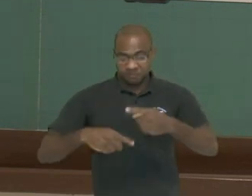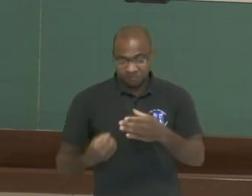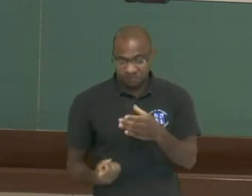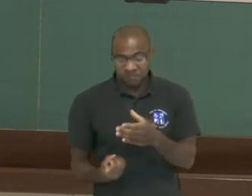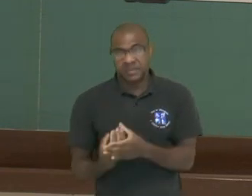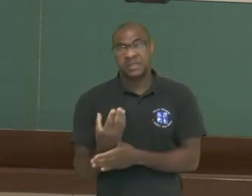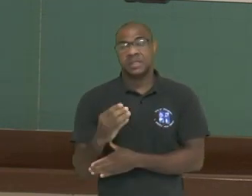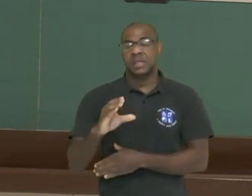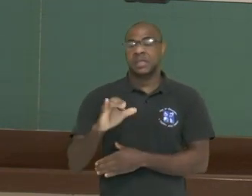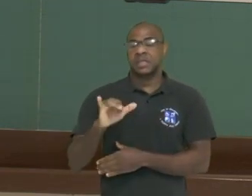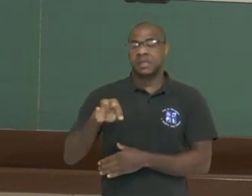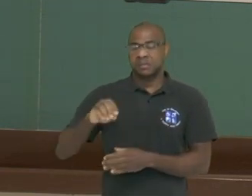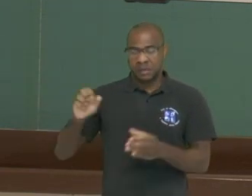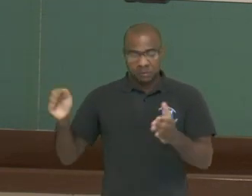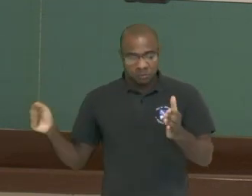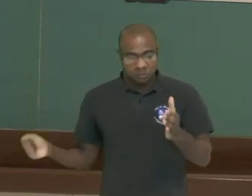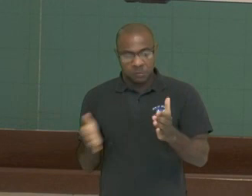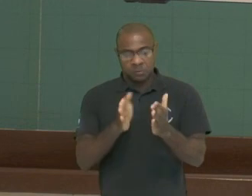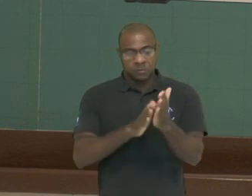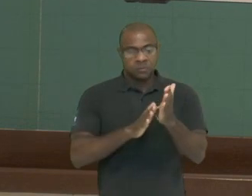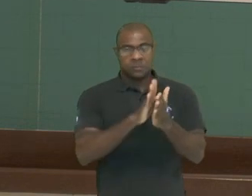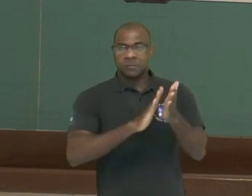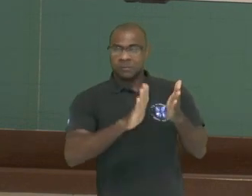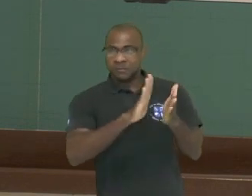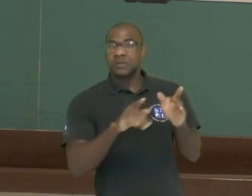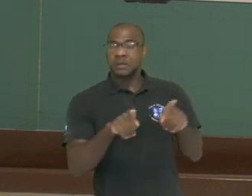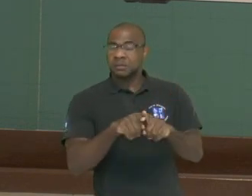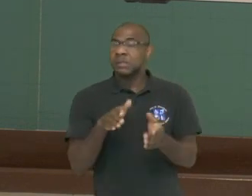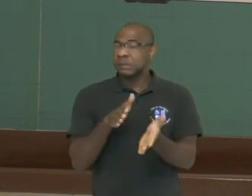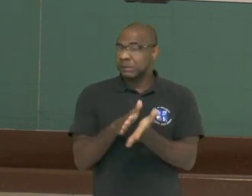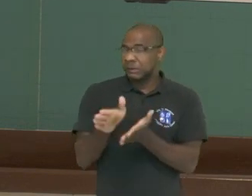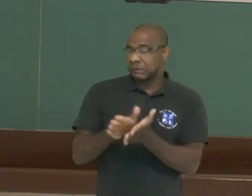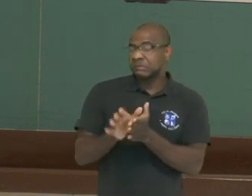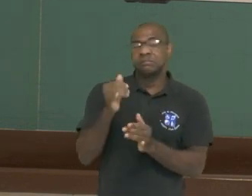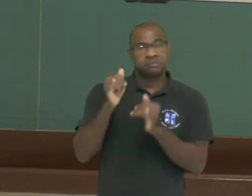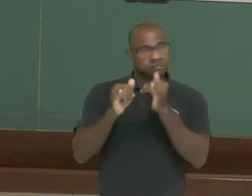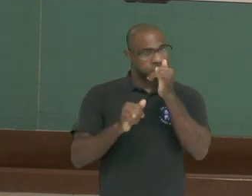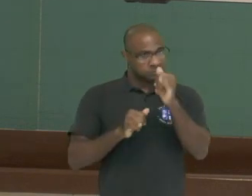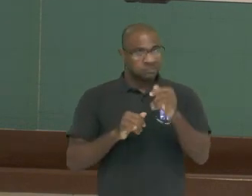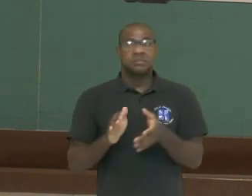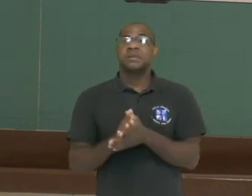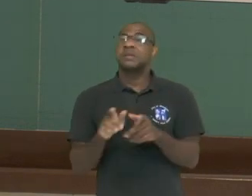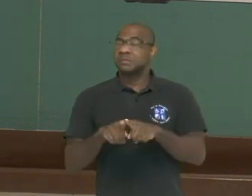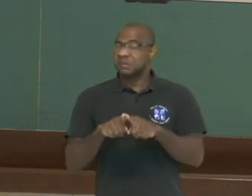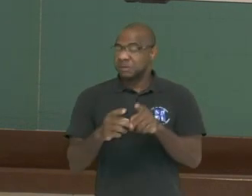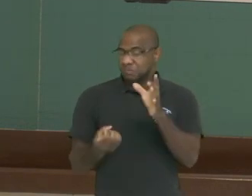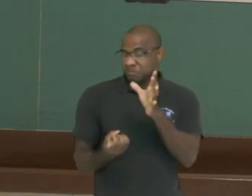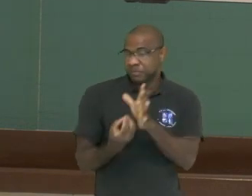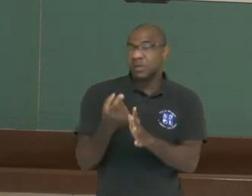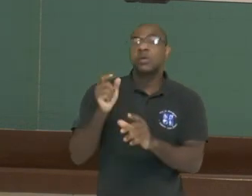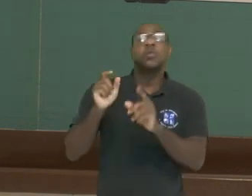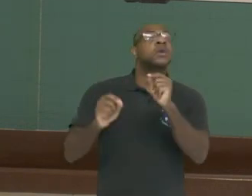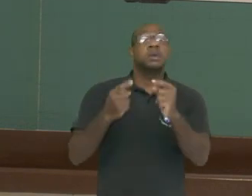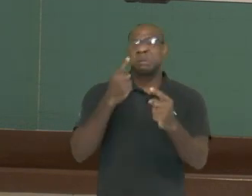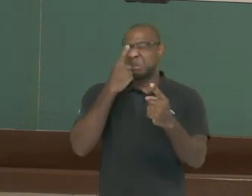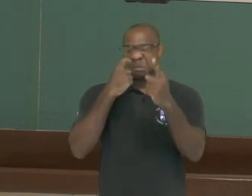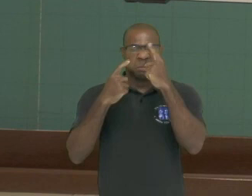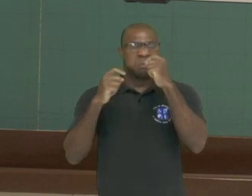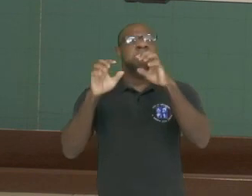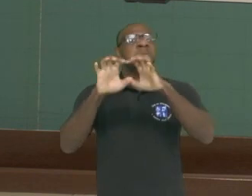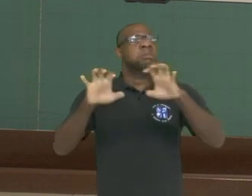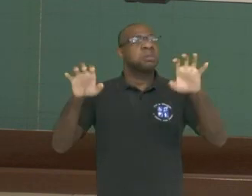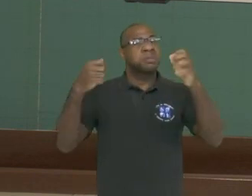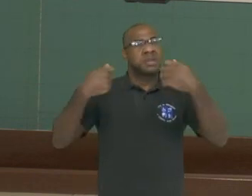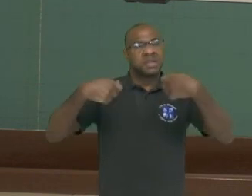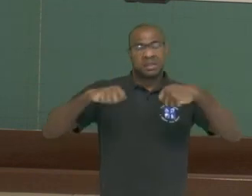cimento, gasta muita energia e também é um componente aí que gera poluição. Por isso, a gente tem que ficar atento também como a